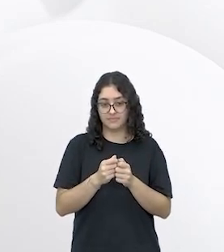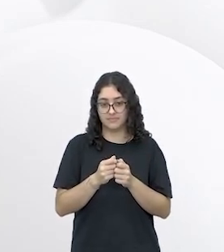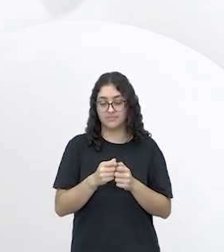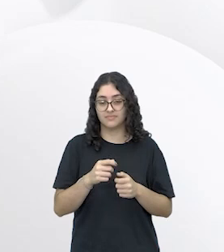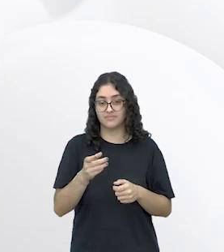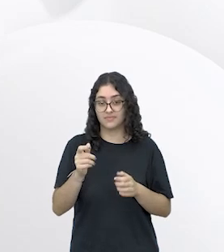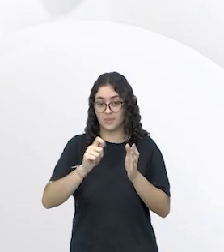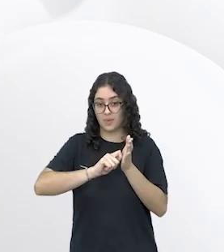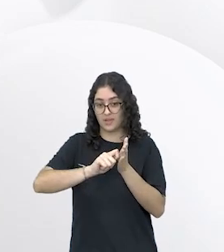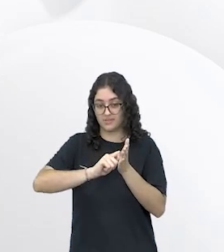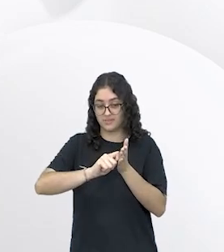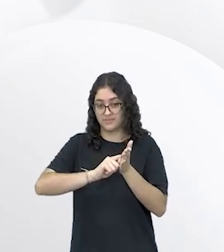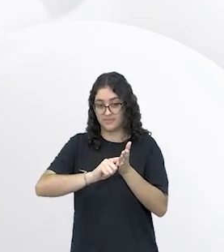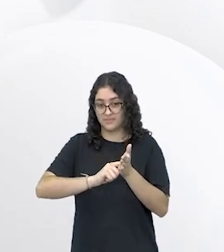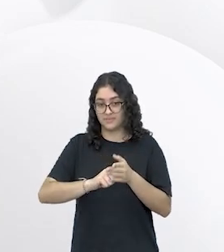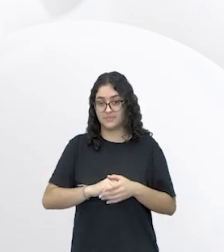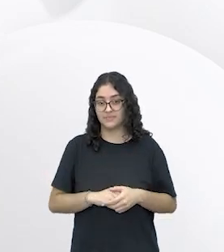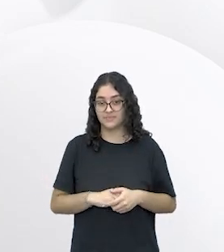Borracha.